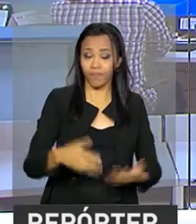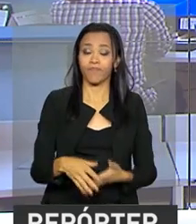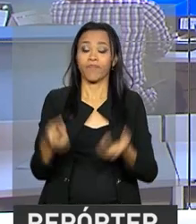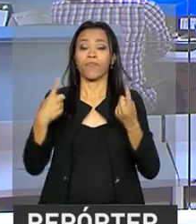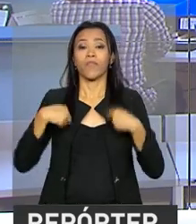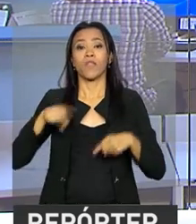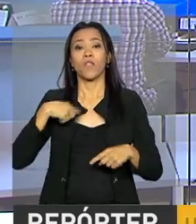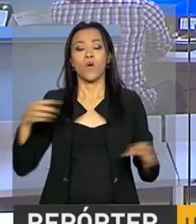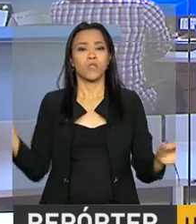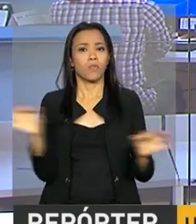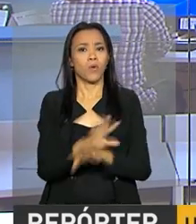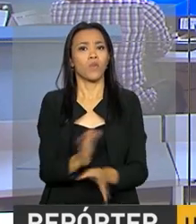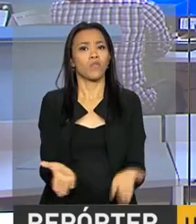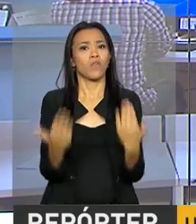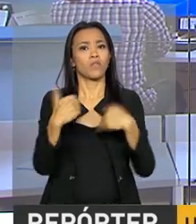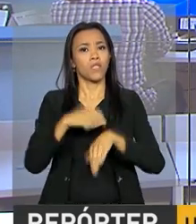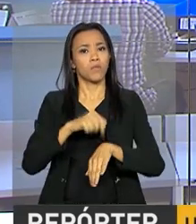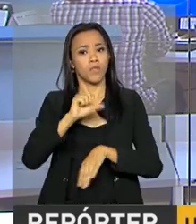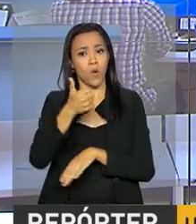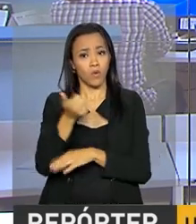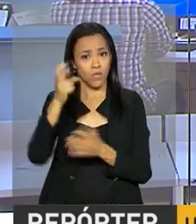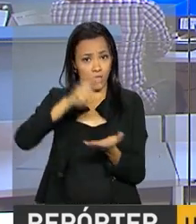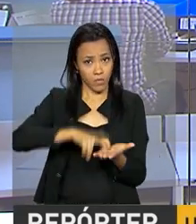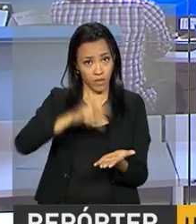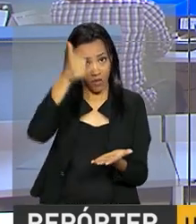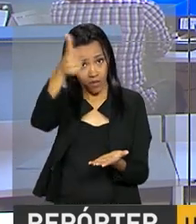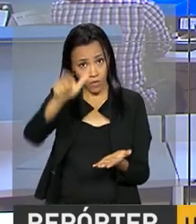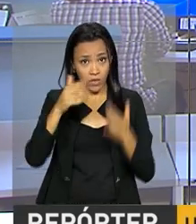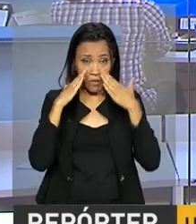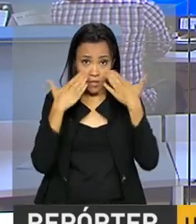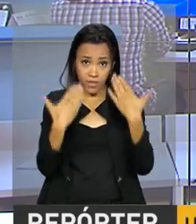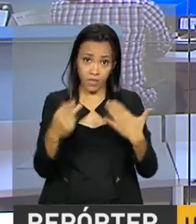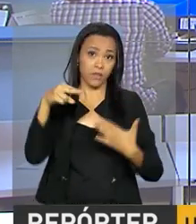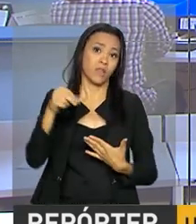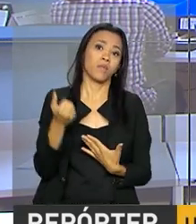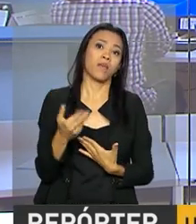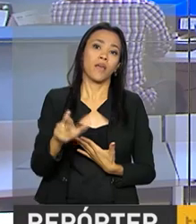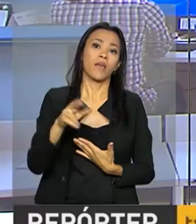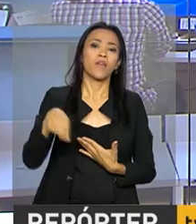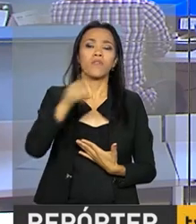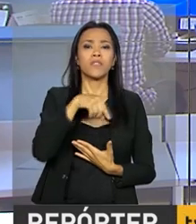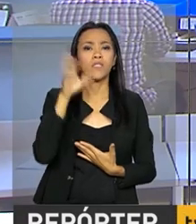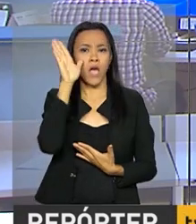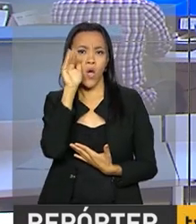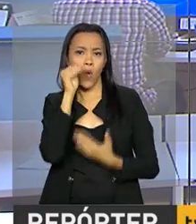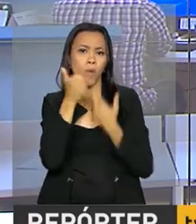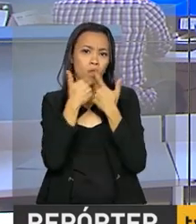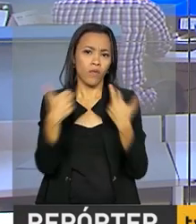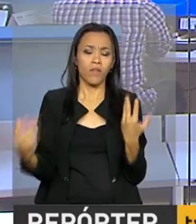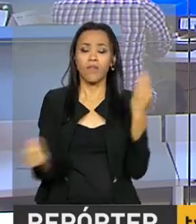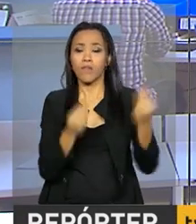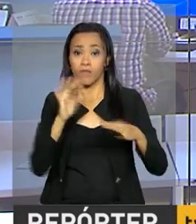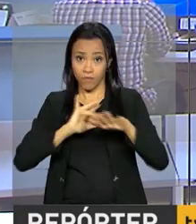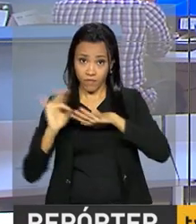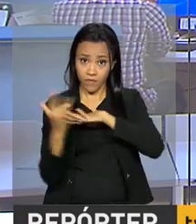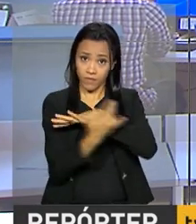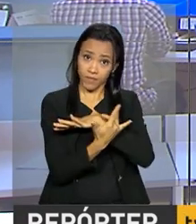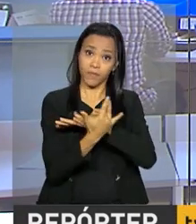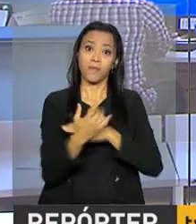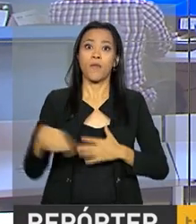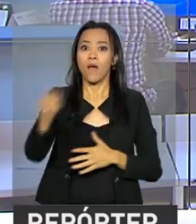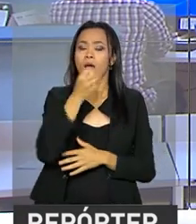nós ficamos por aqui Voltamos às 11 da manhã na próxima edição do repórter NBR acompanha as novidades também em nossas redes